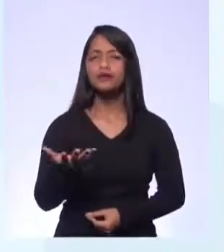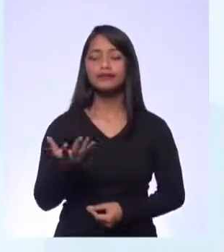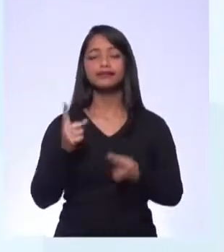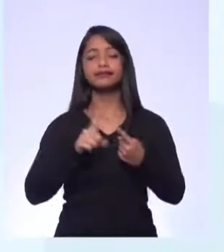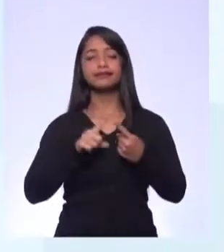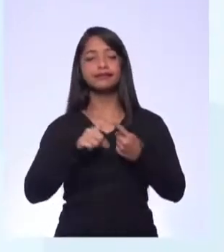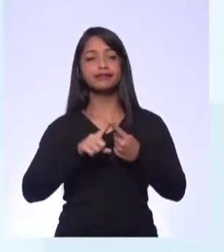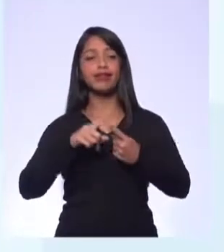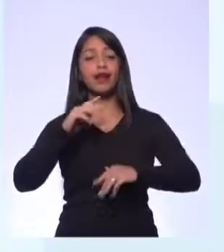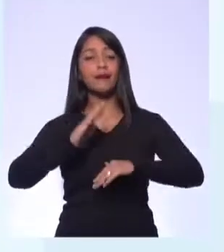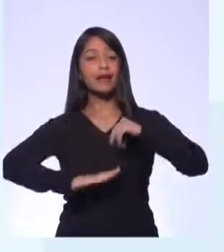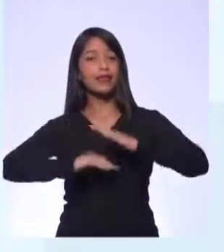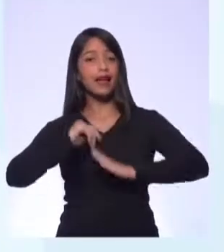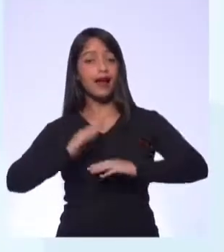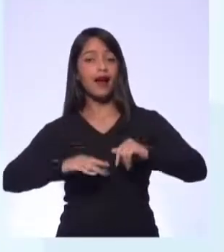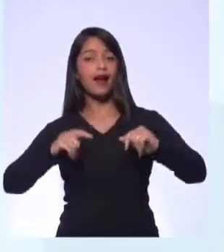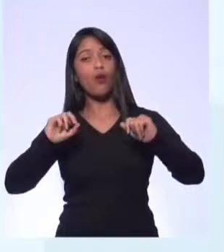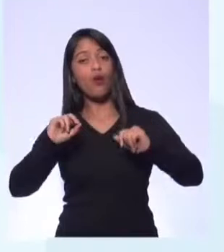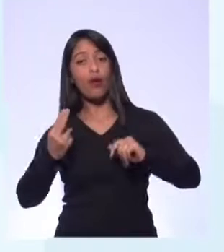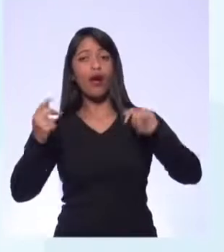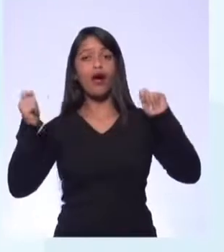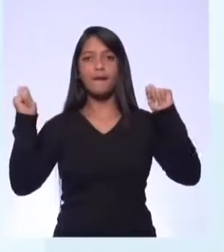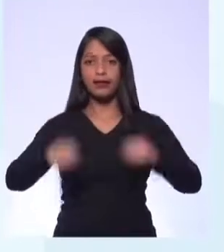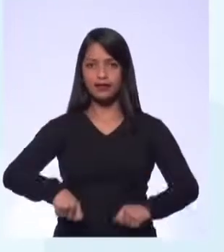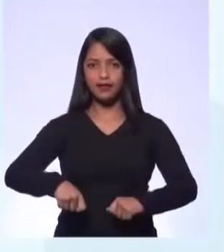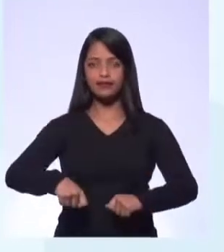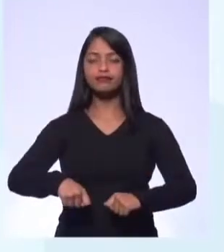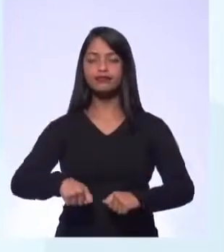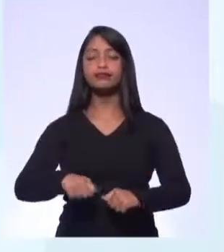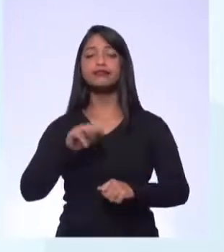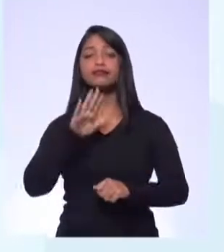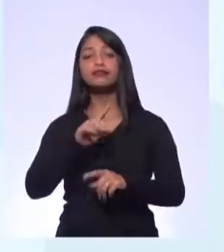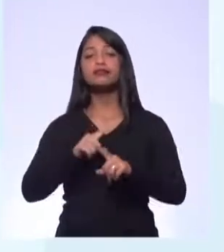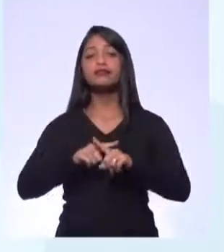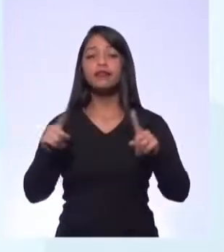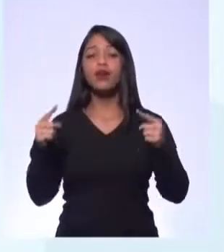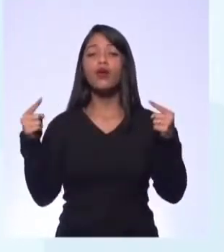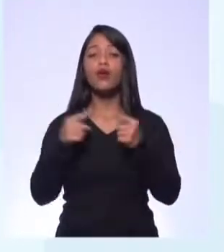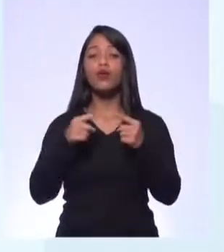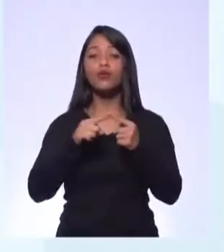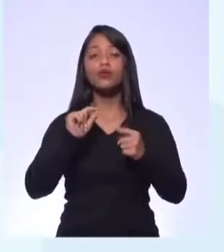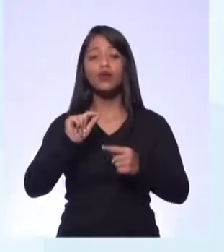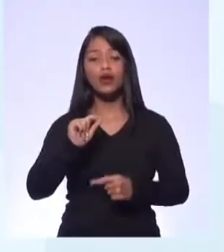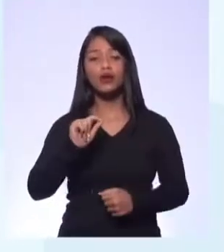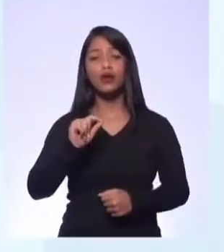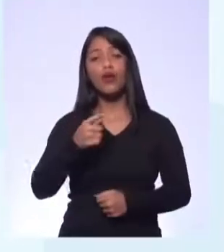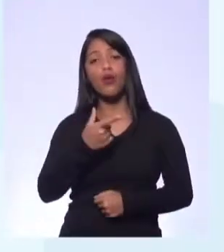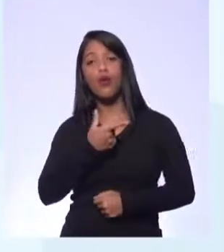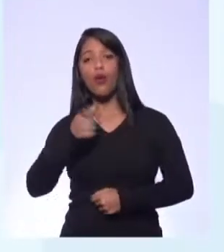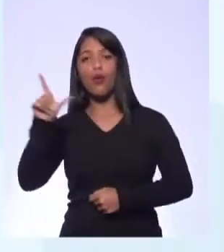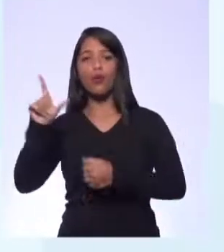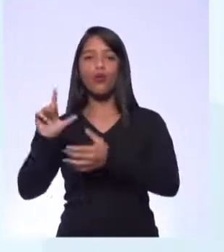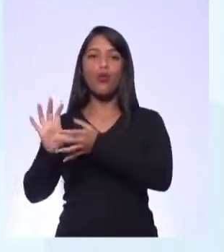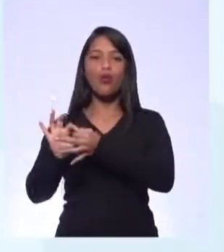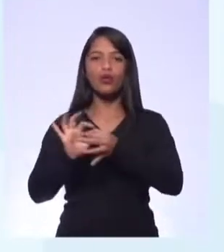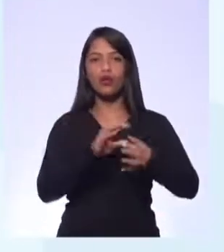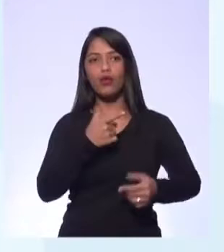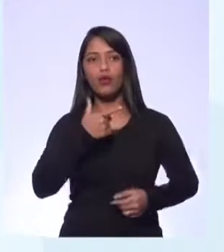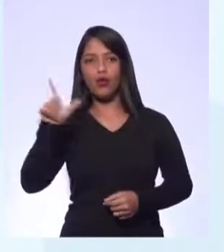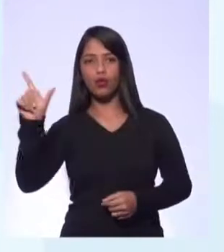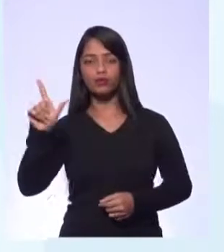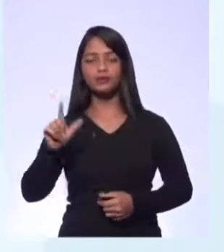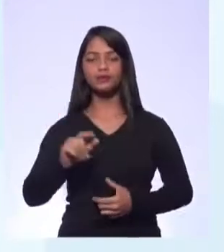falar sobre habilidade, capacidade e possibilidade. Mas ela também é usada em outros contextos.